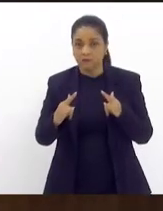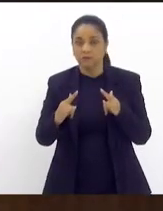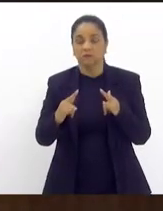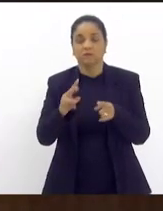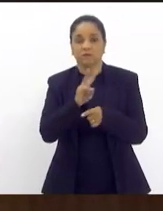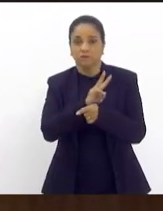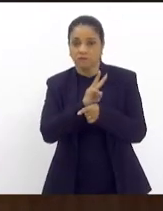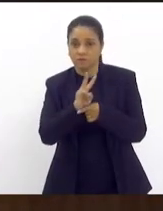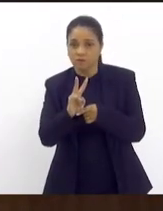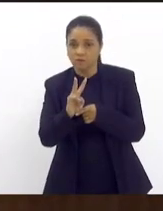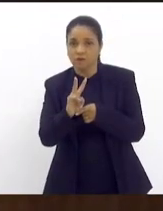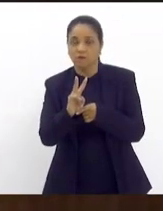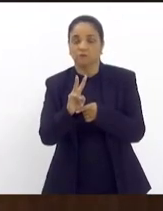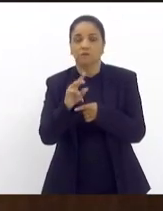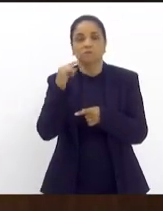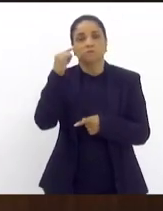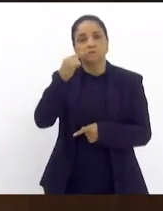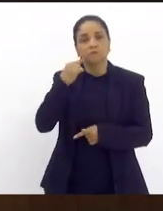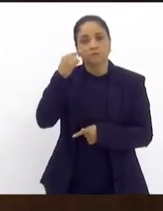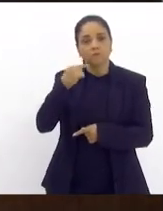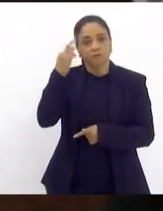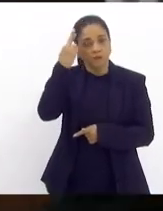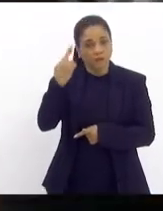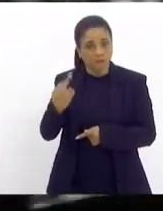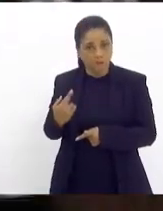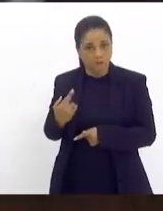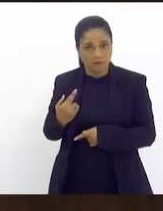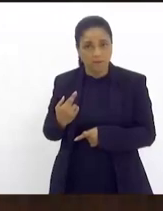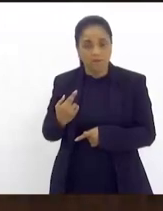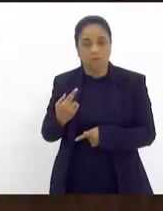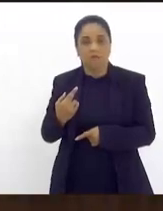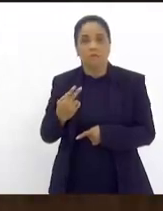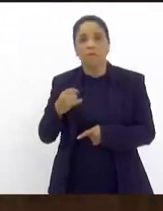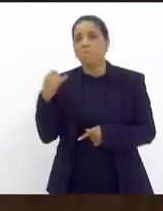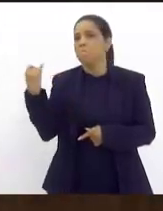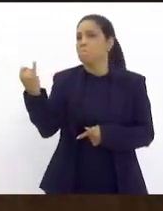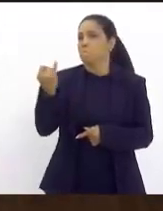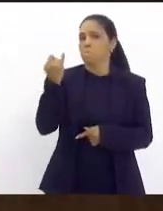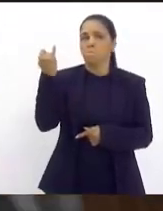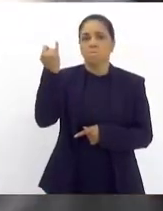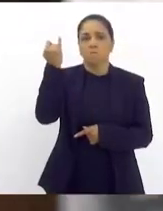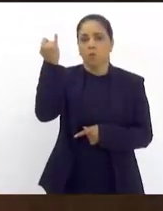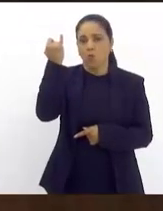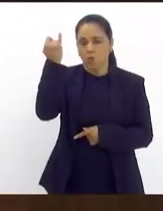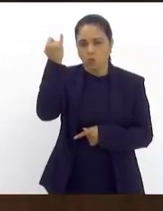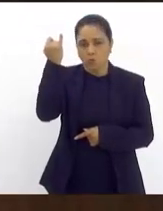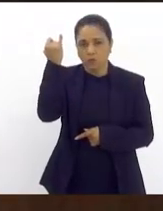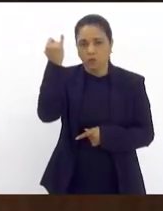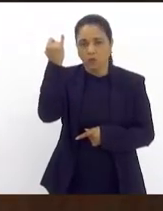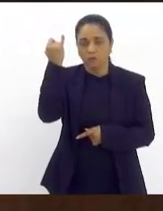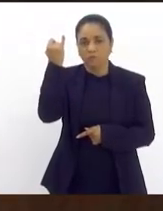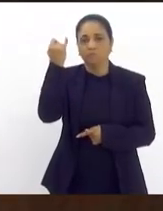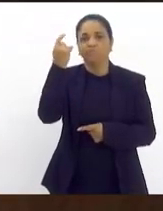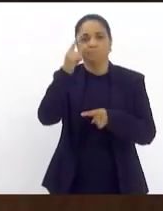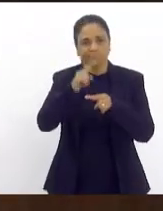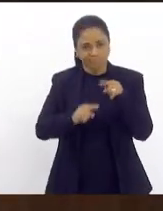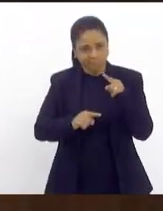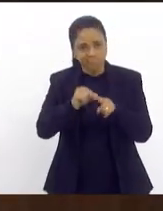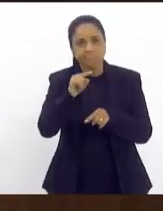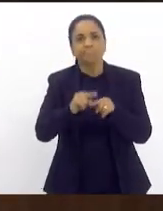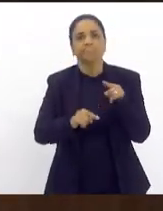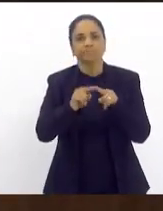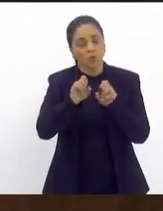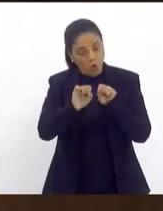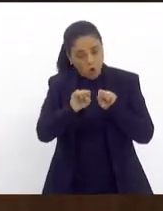deputado estadual Renata Souza apresentam-se como importantes e possíveis mecanismos de